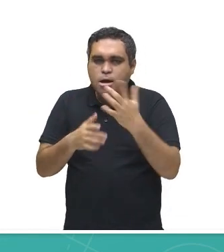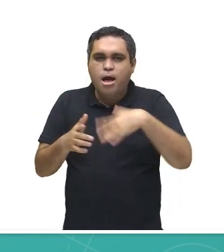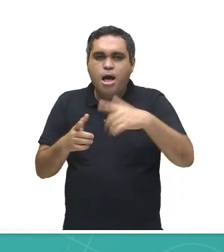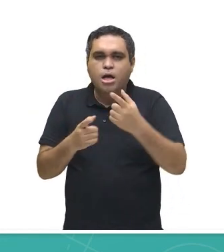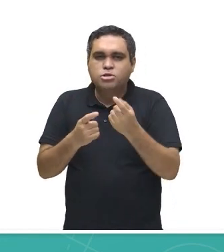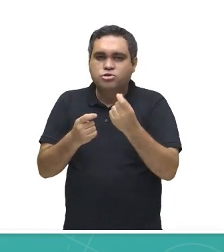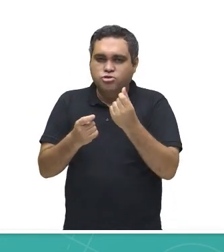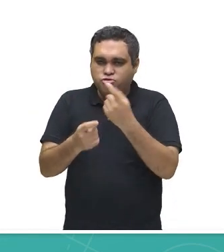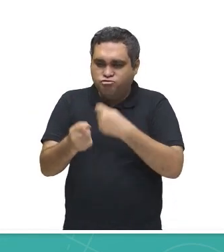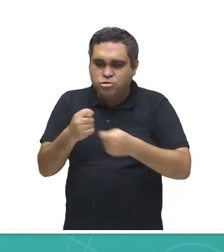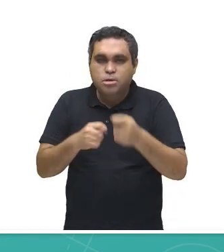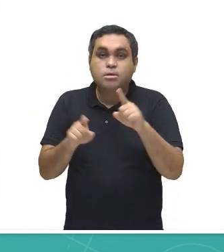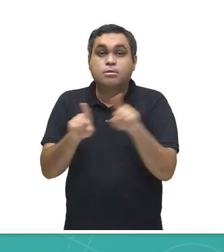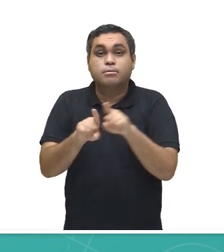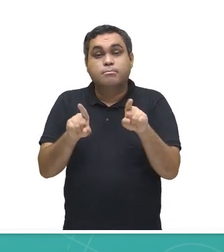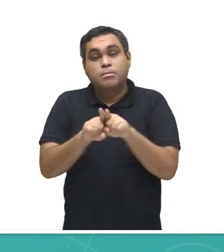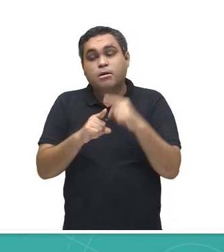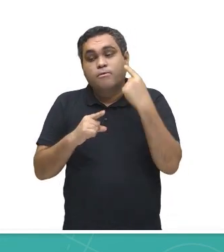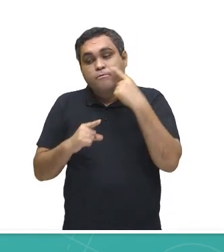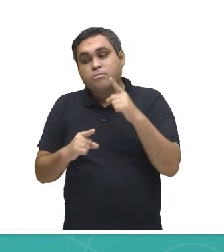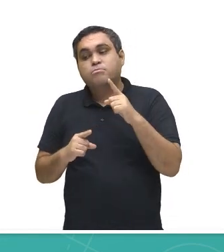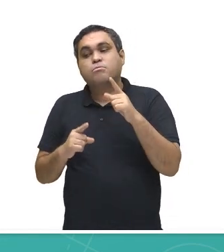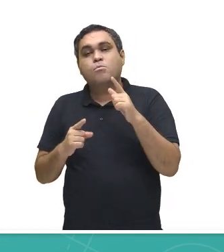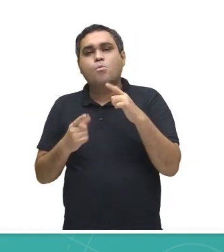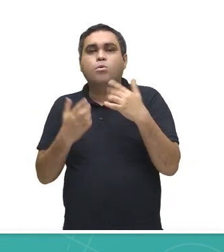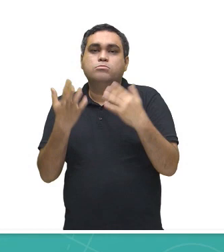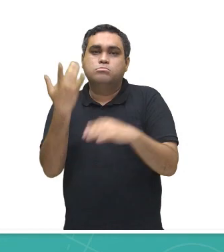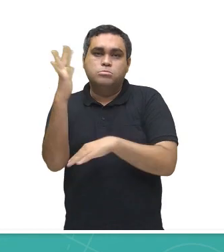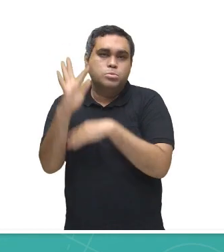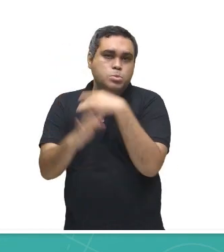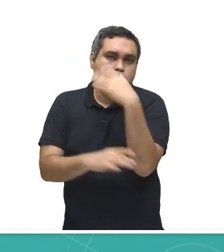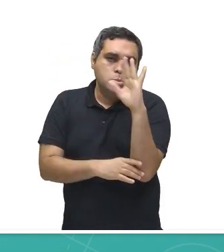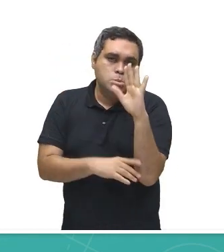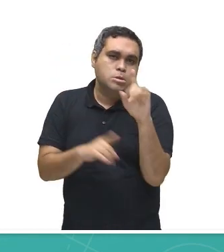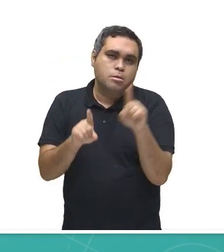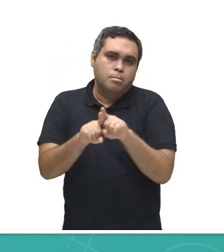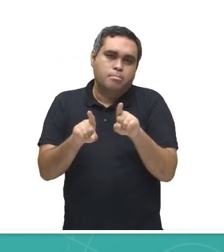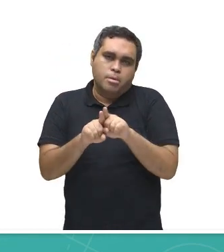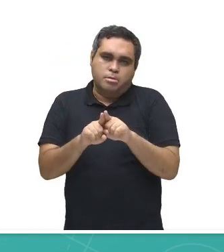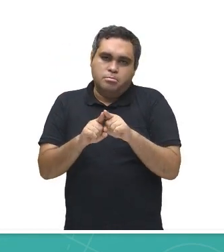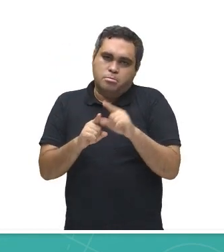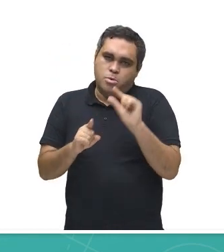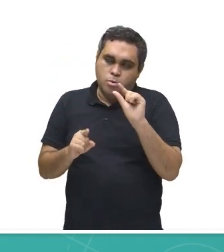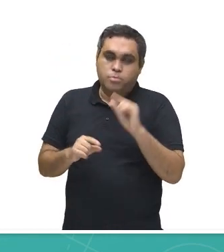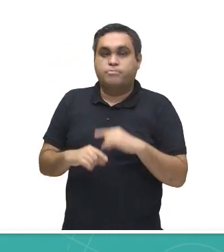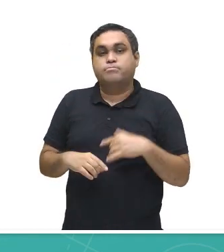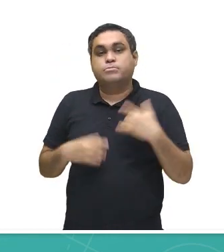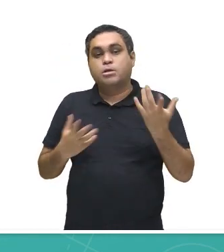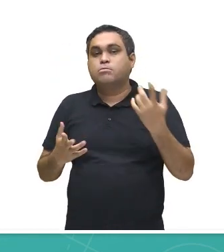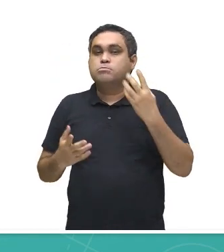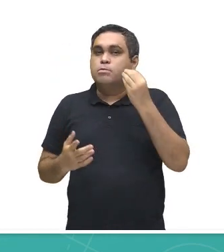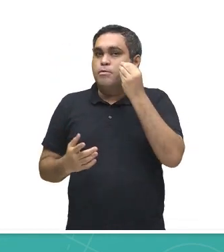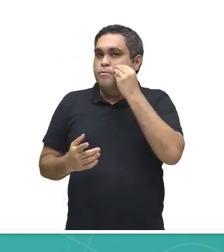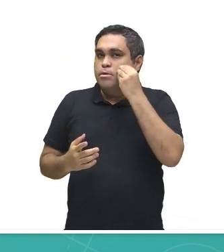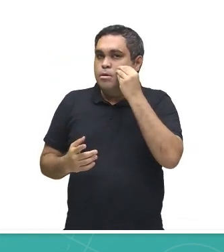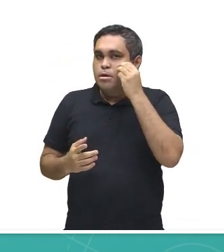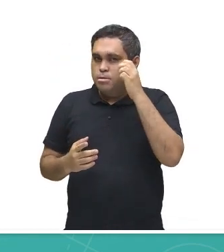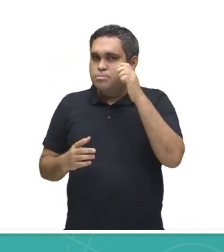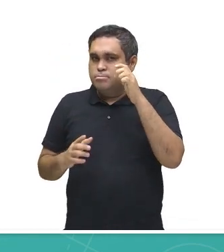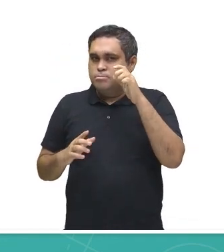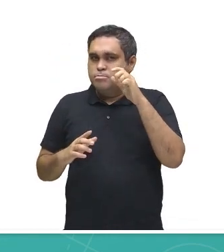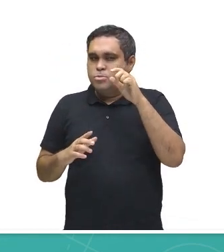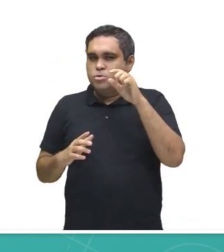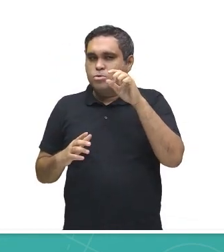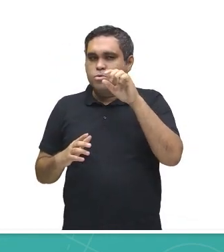alguns critérios naturais que ele observou também no IBGE, ok? Então, a gente vai verificar no mapa, né,